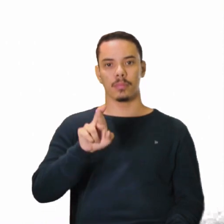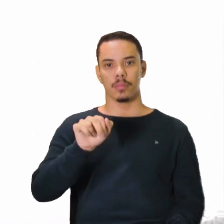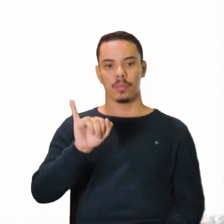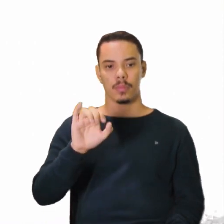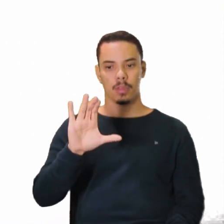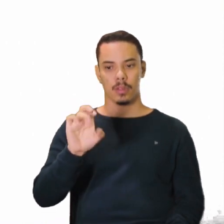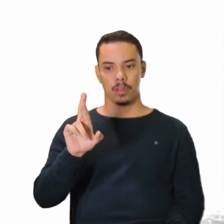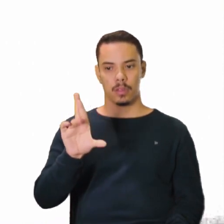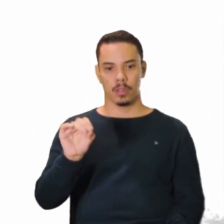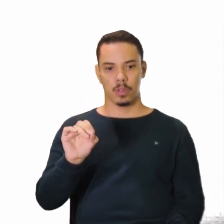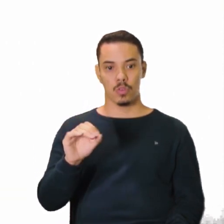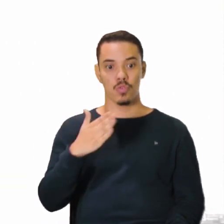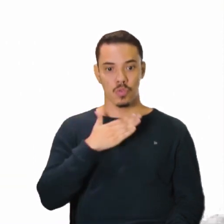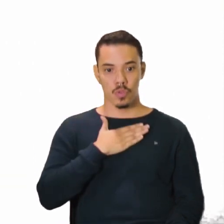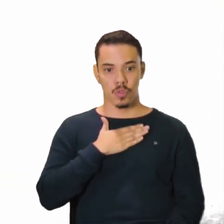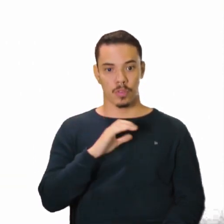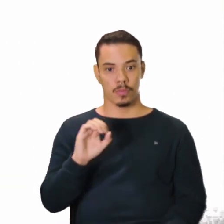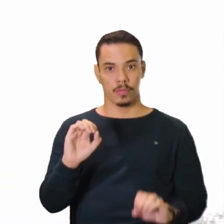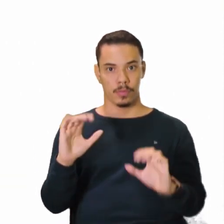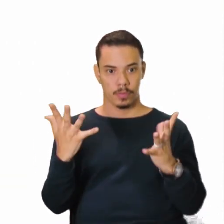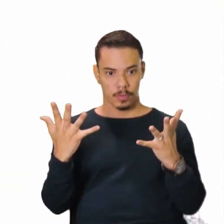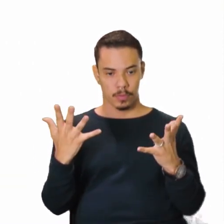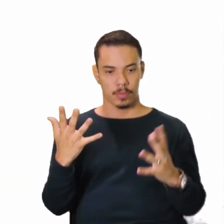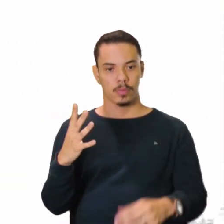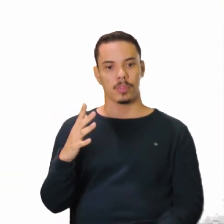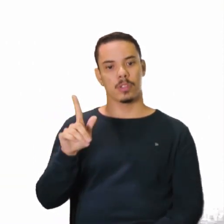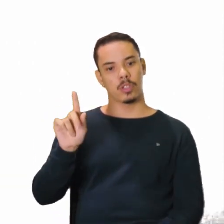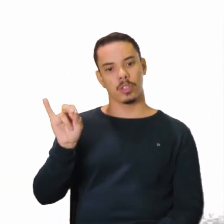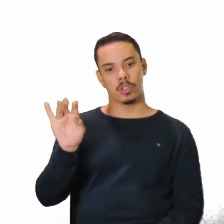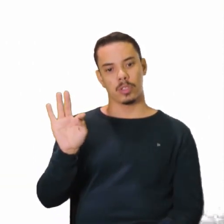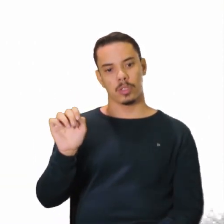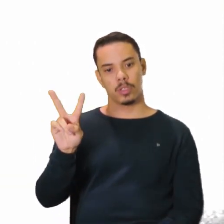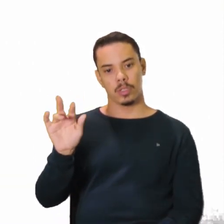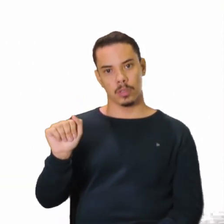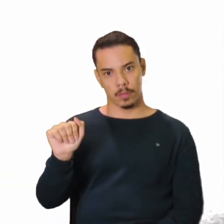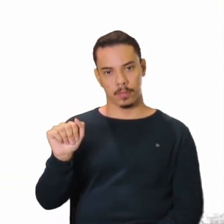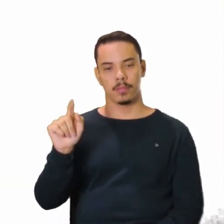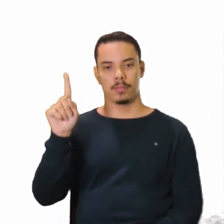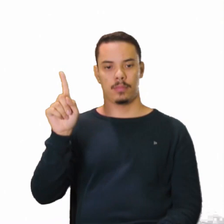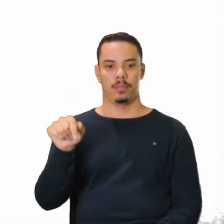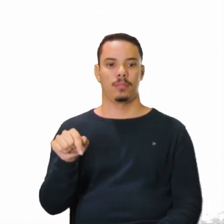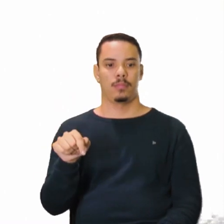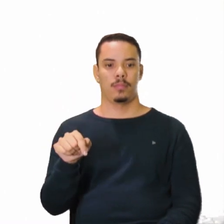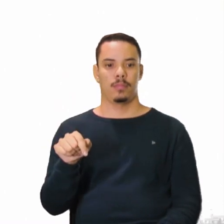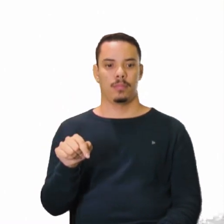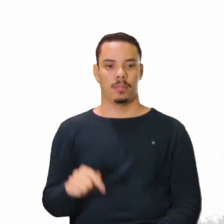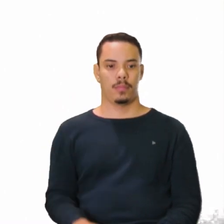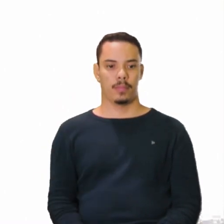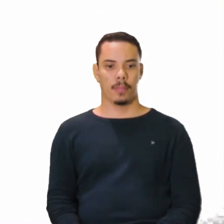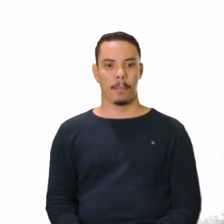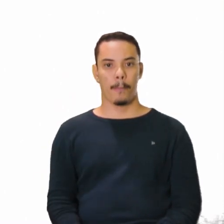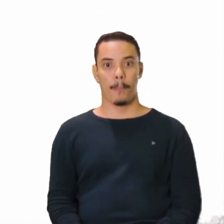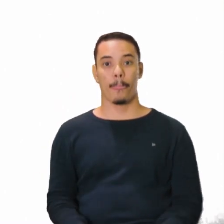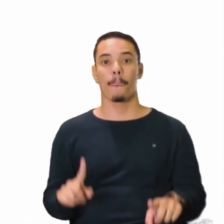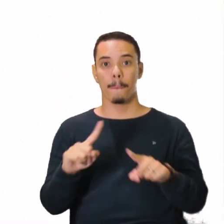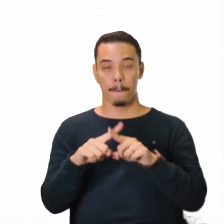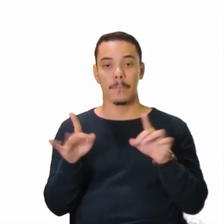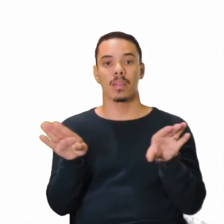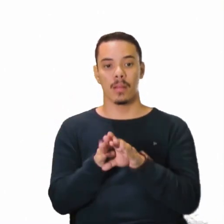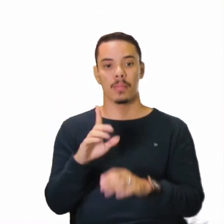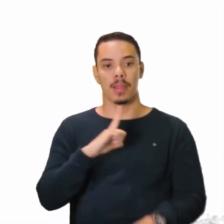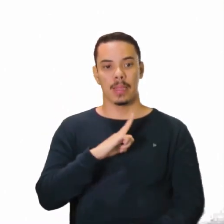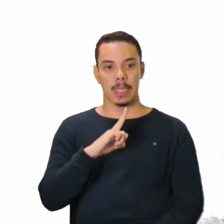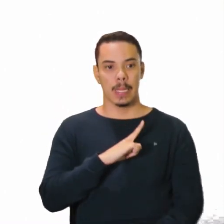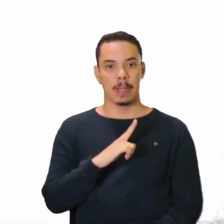gostava de festa. Sujeito Ricardo gostava de festa. Agora nós temos o